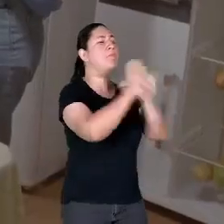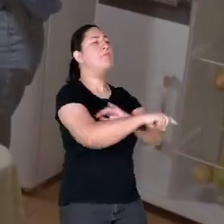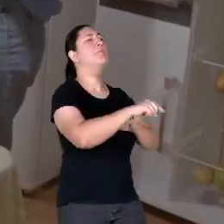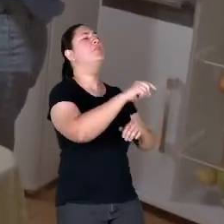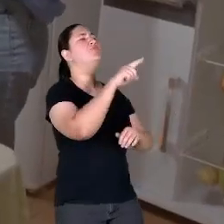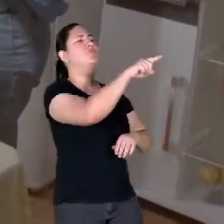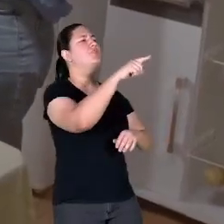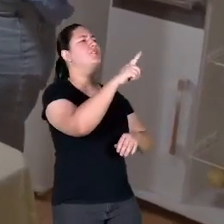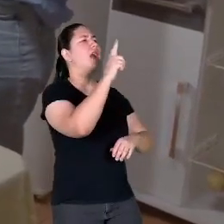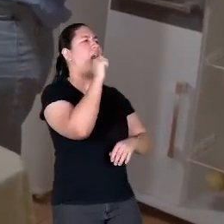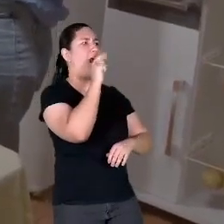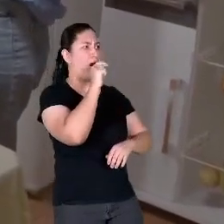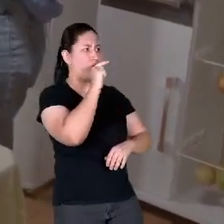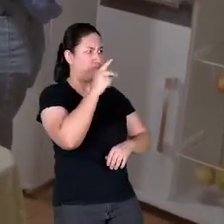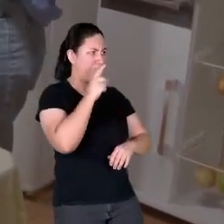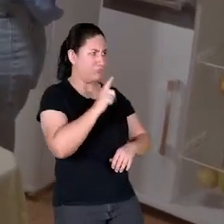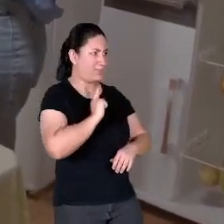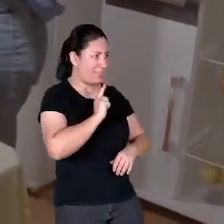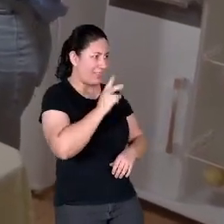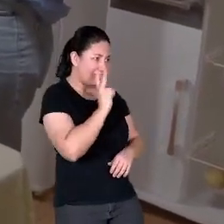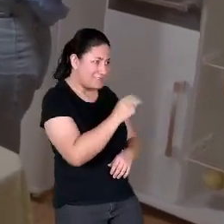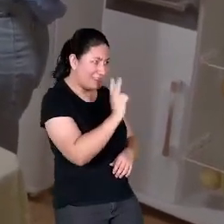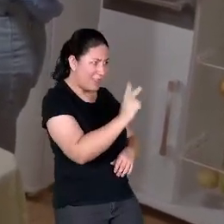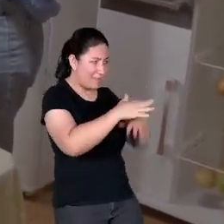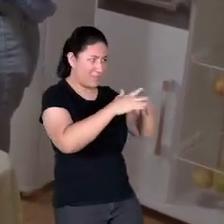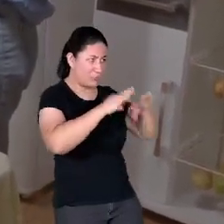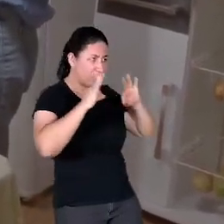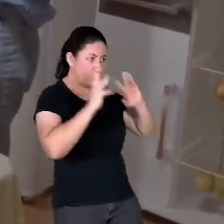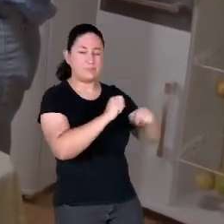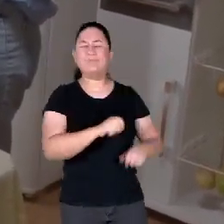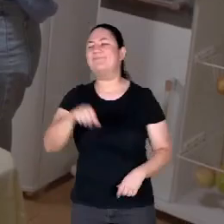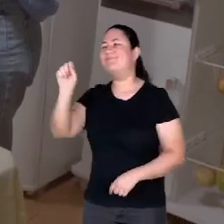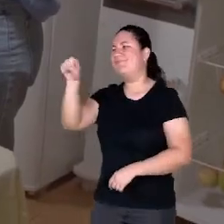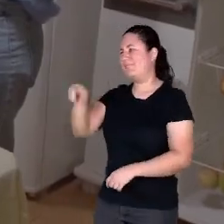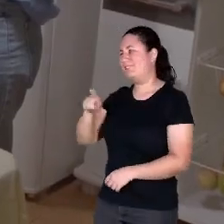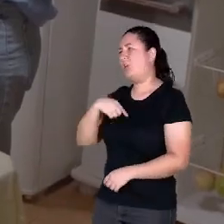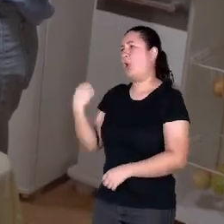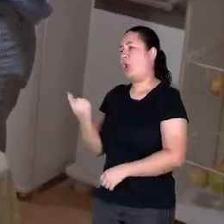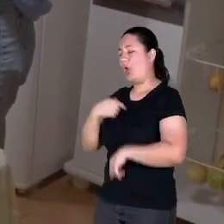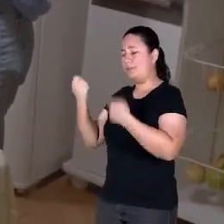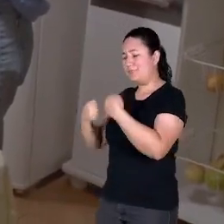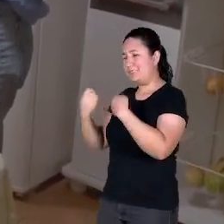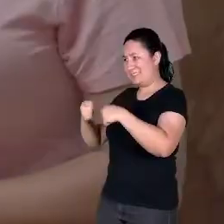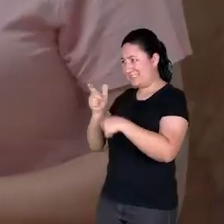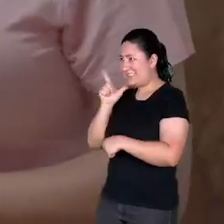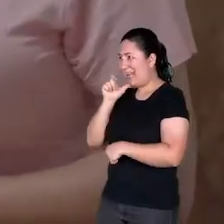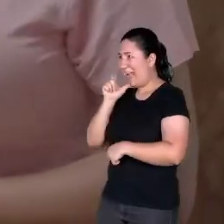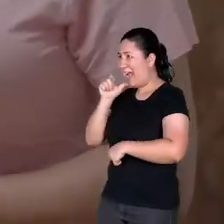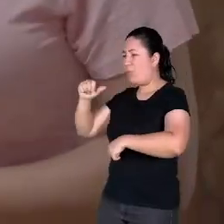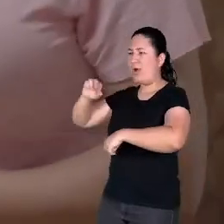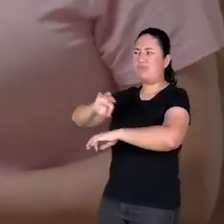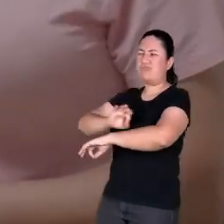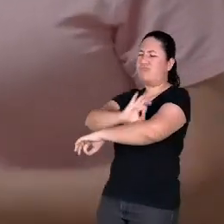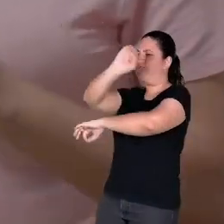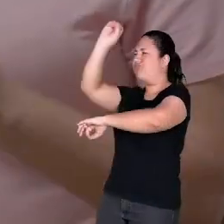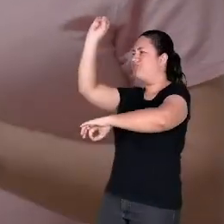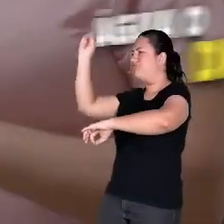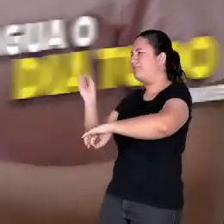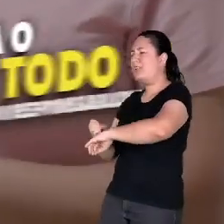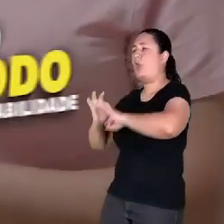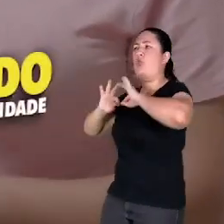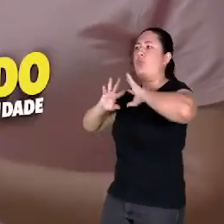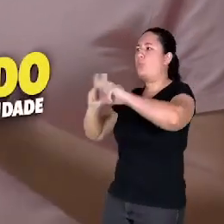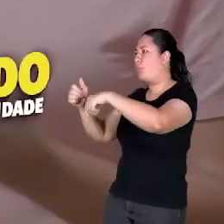Dona Maria, a senhora sempre tem água para fazer tudo dentro de casa? A gente precisa da água aqui o dia todo, para tudo mesmo. É